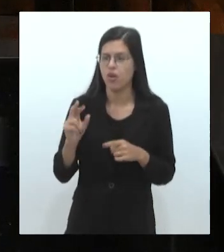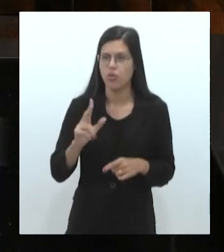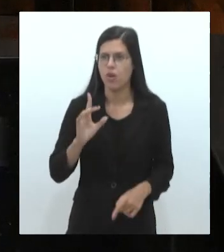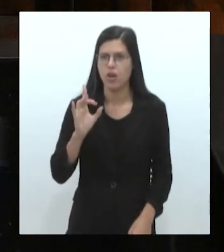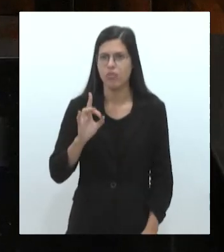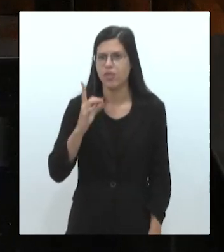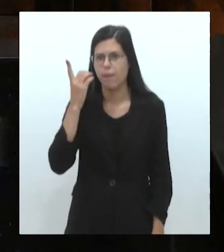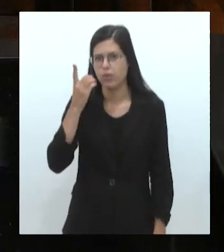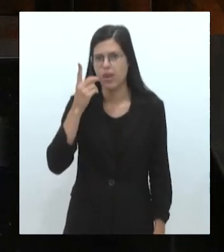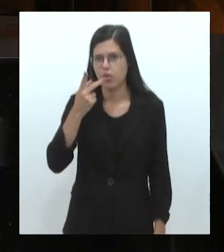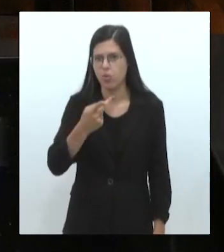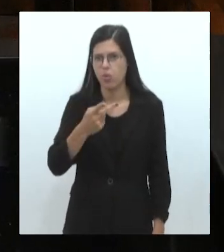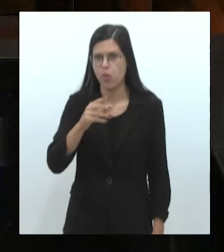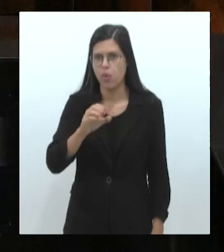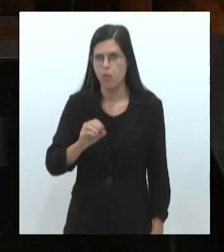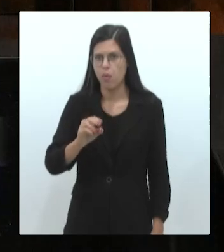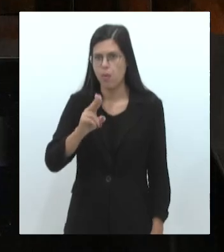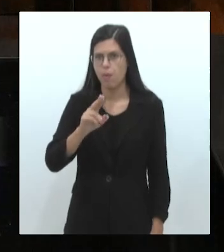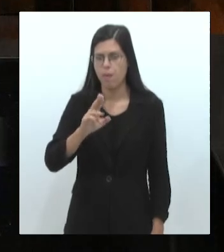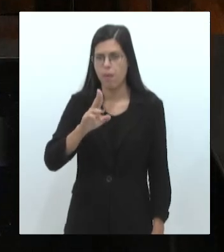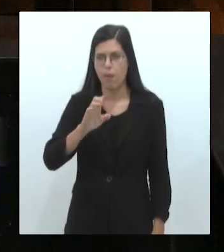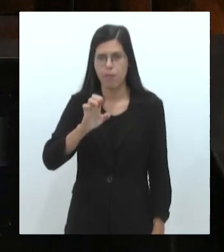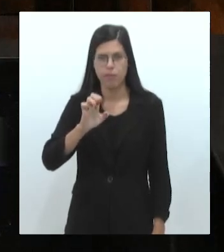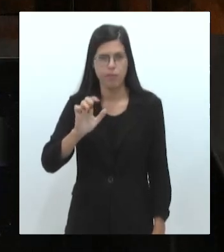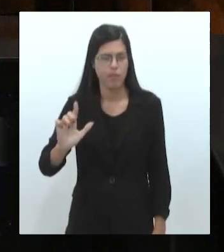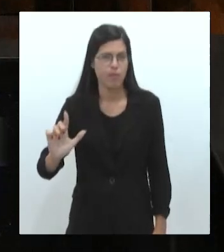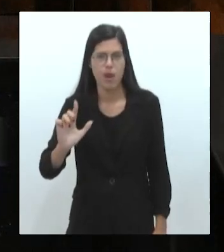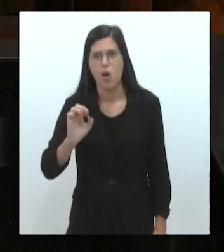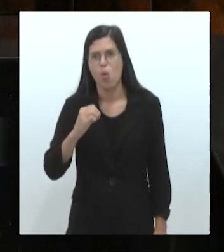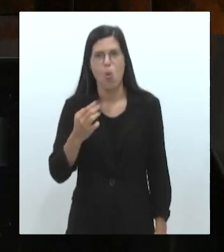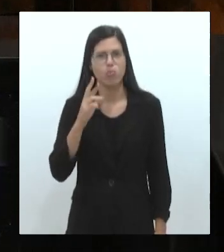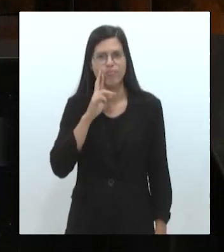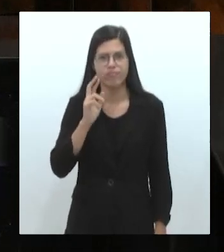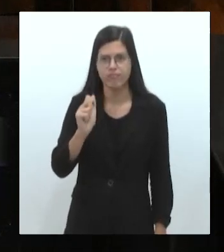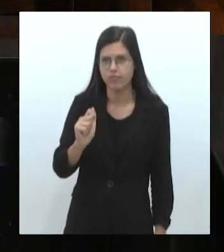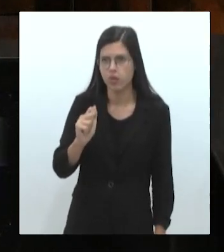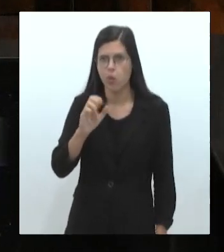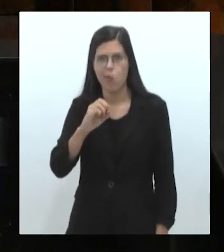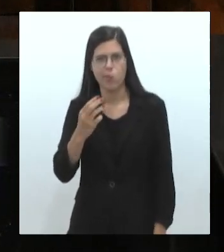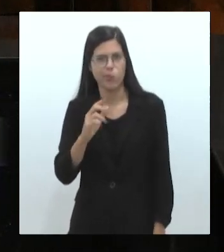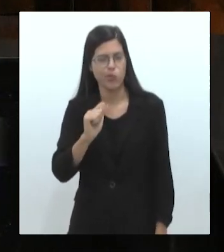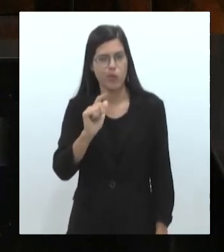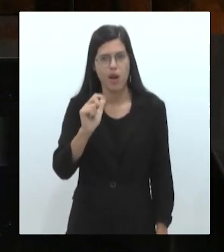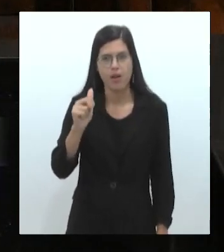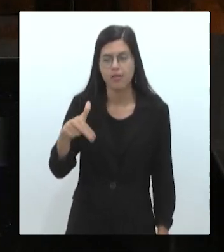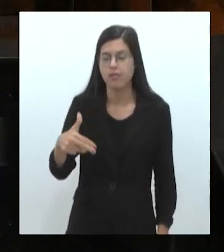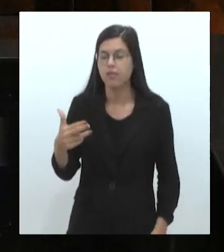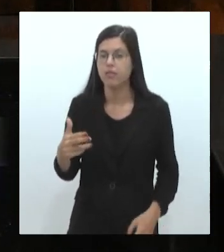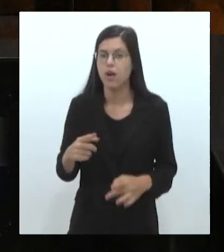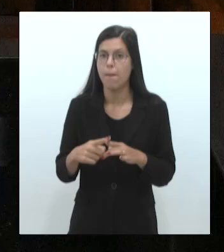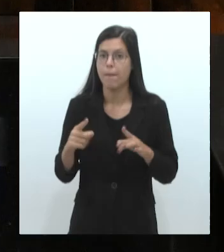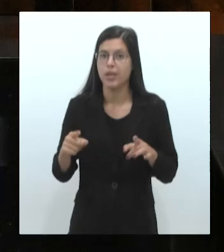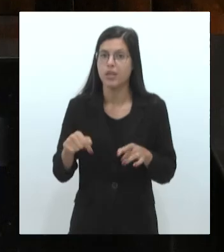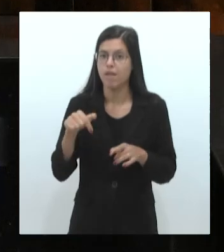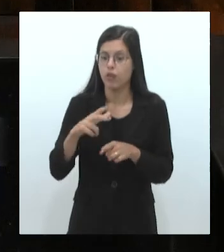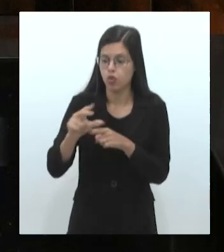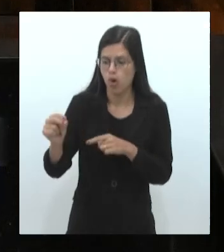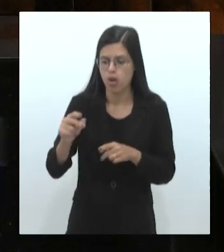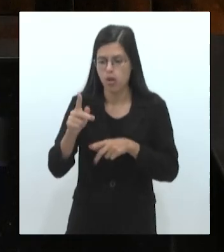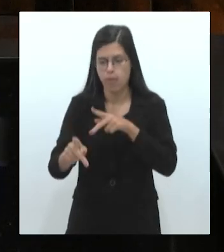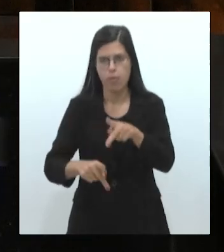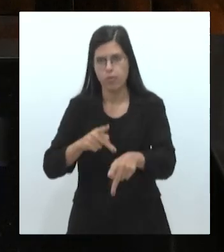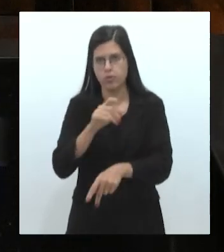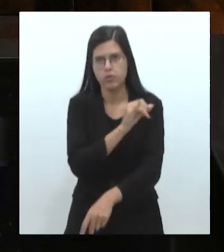não foi do deputado Dionísio, não foi do Alan Lopes, do Amorim, foi da população do Estado do Rio de Janeiro, deputado Dionísio, porque a gente já paga muitos